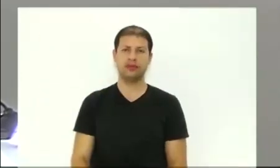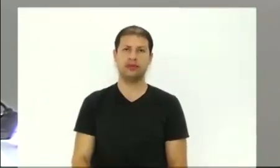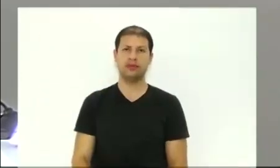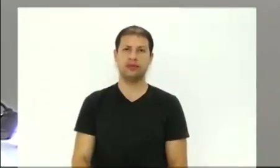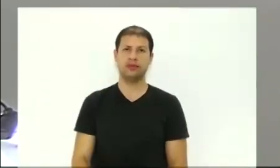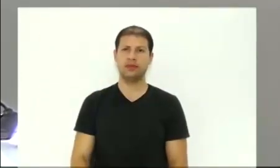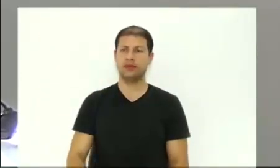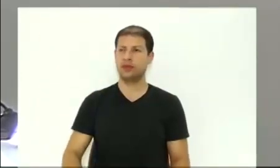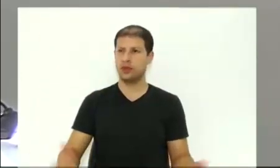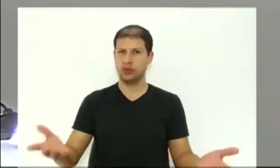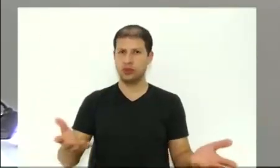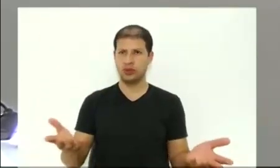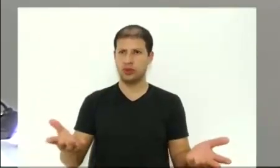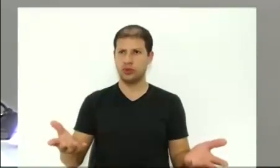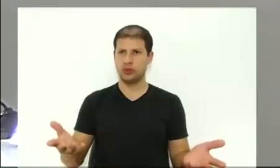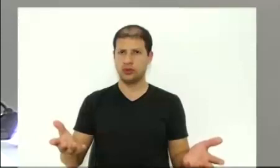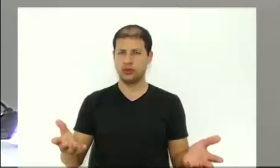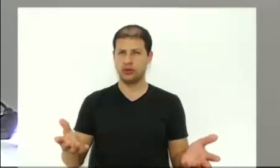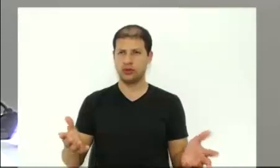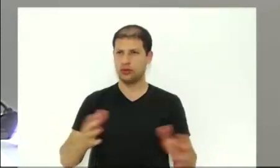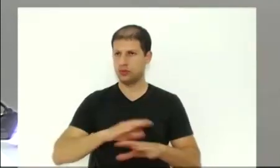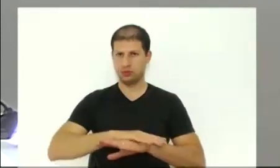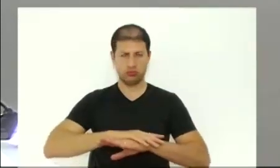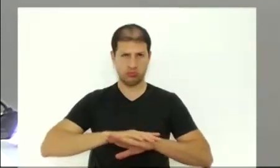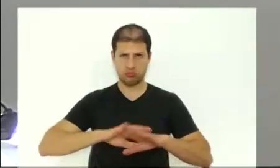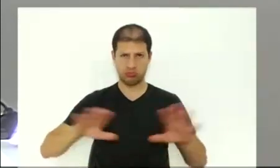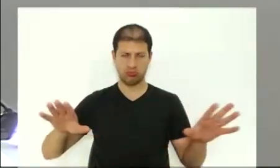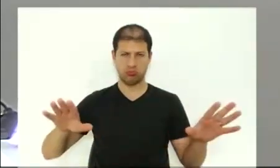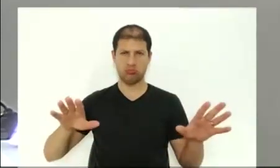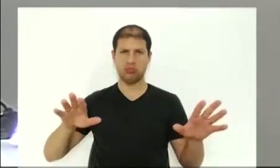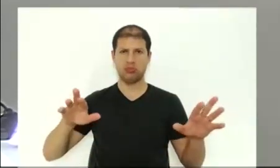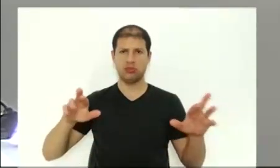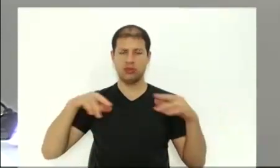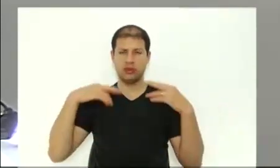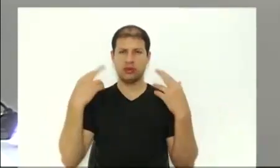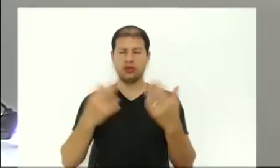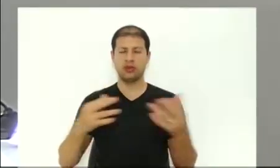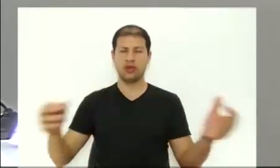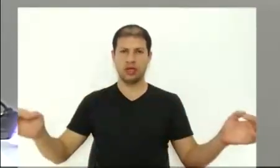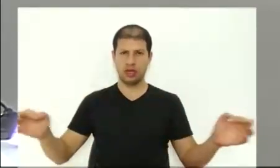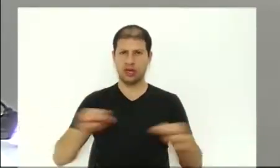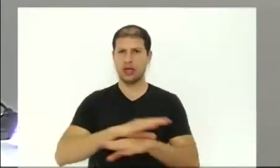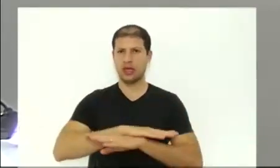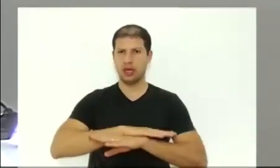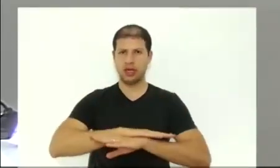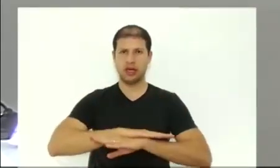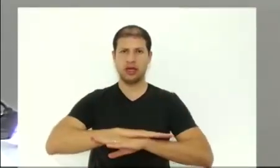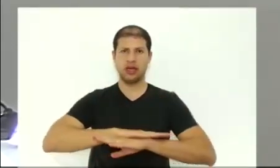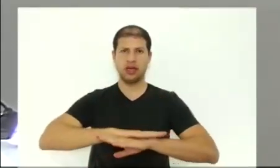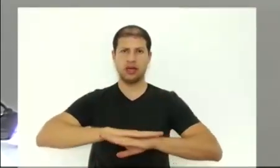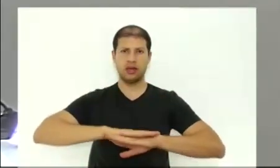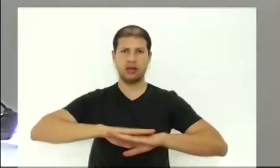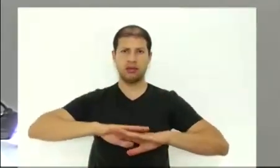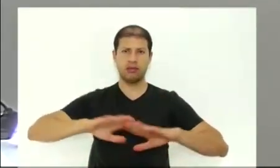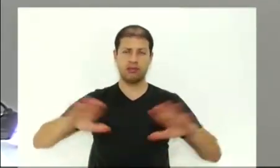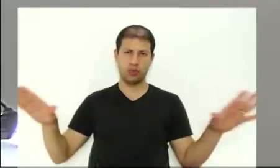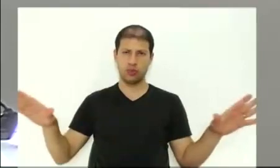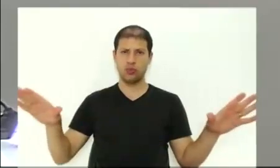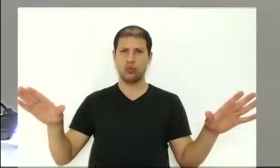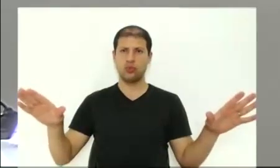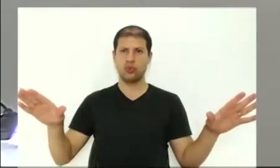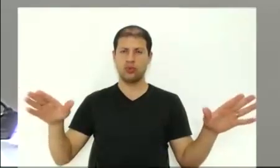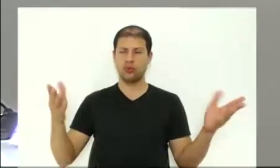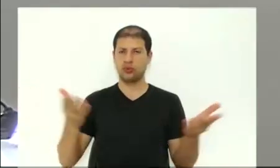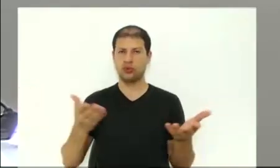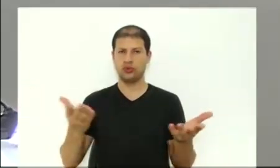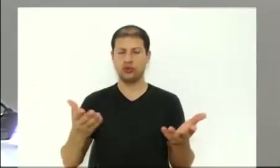Nada mais havendo a tratar, declaro encerrado a presente sessão